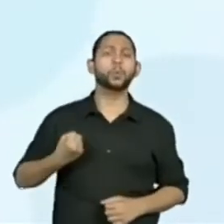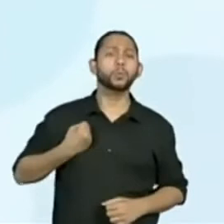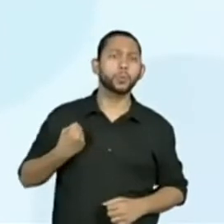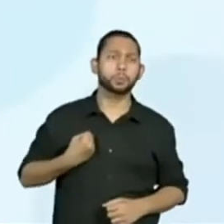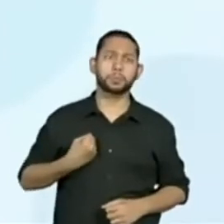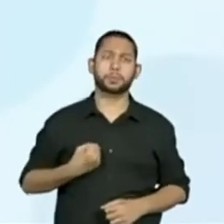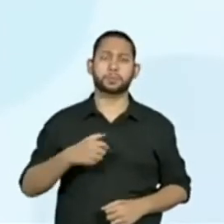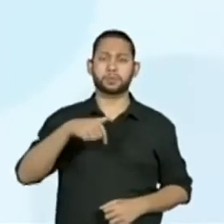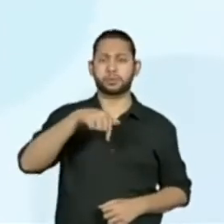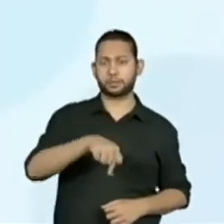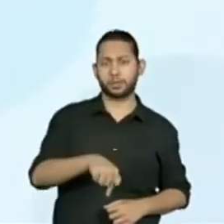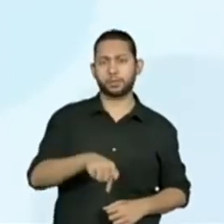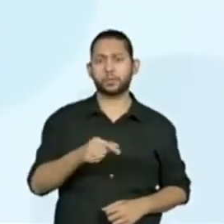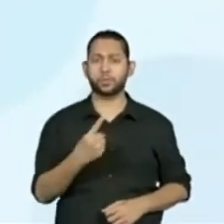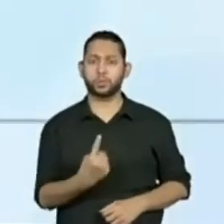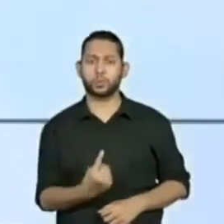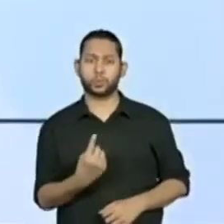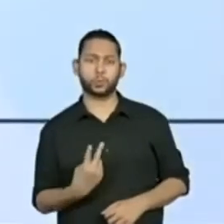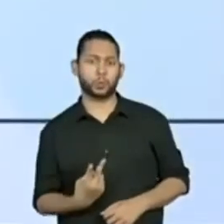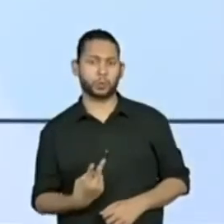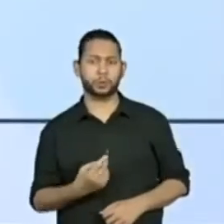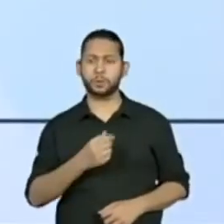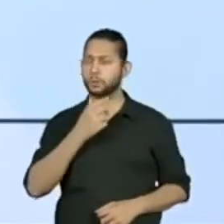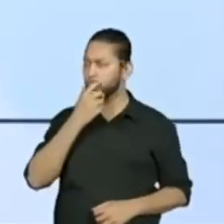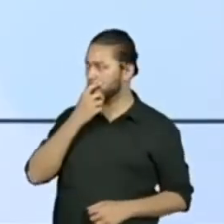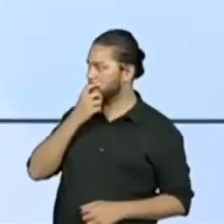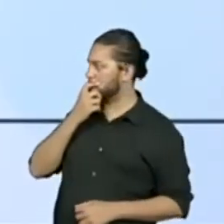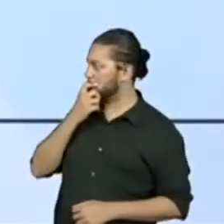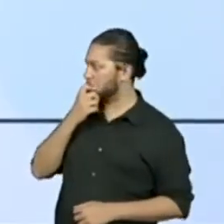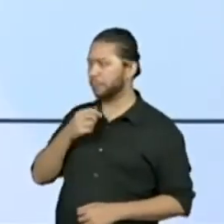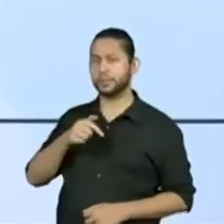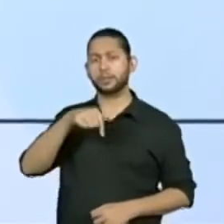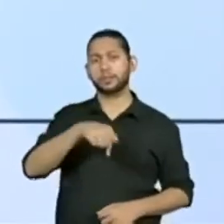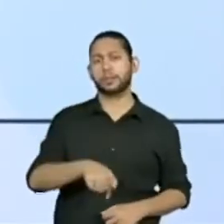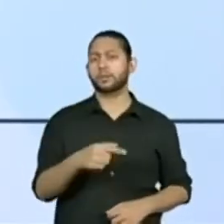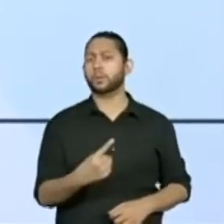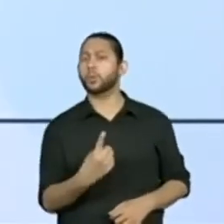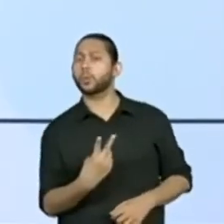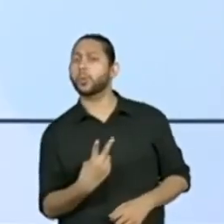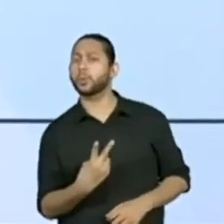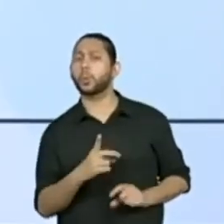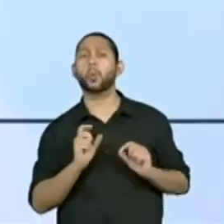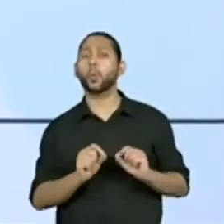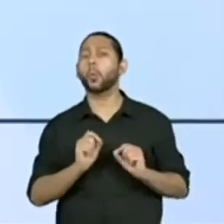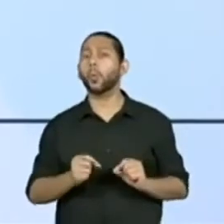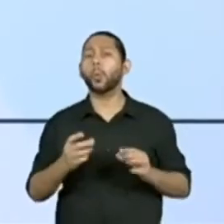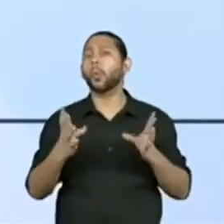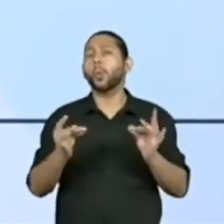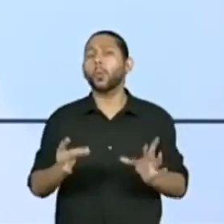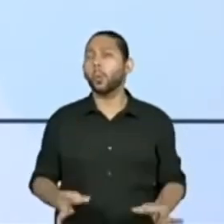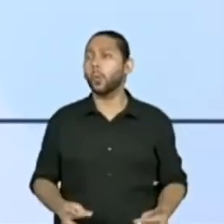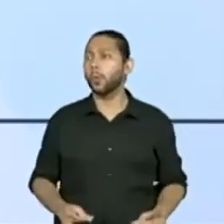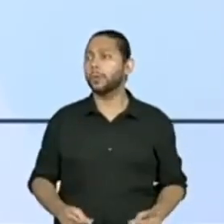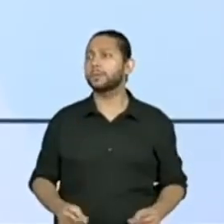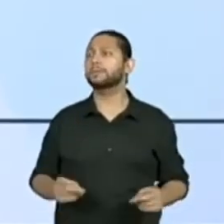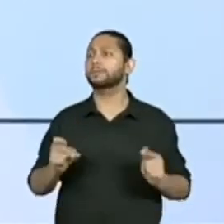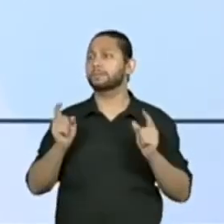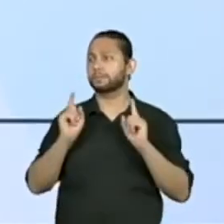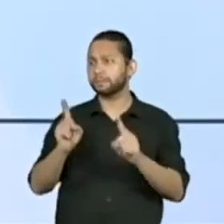712. E aí? Quem mais? 712, galera. Ó, a Escola Lídia